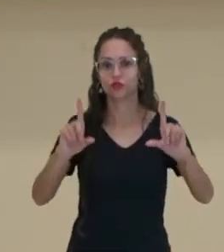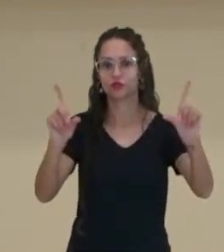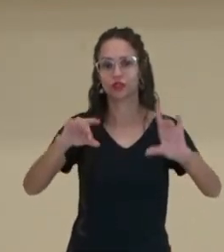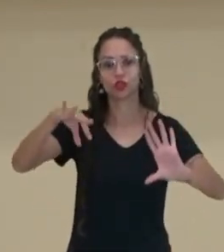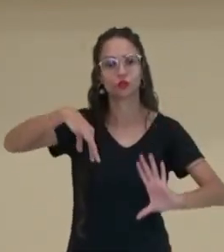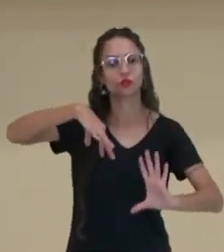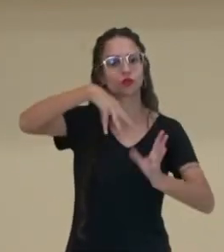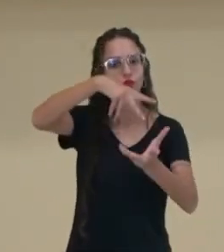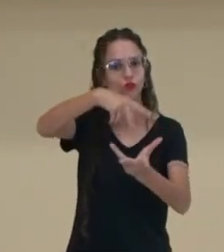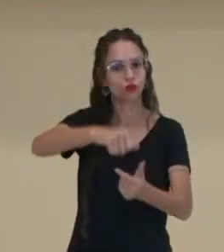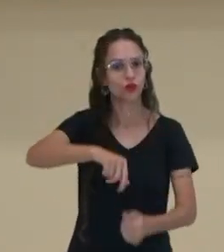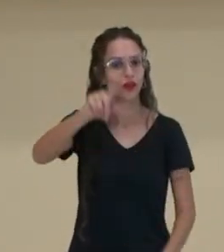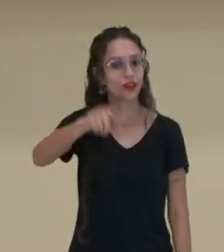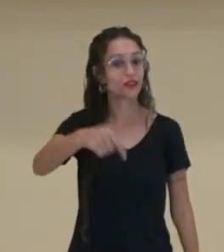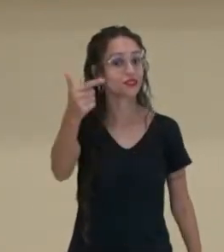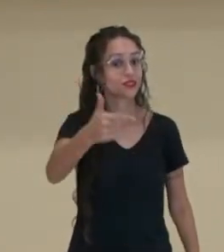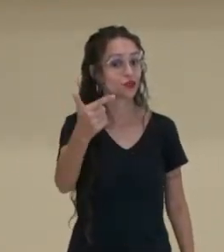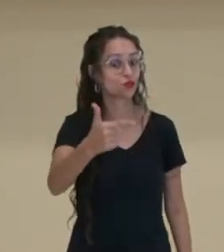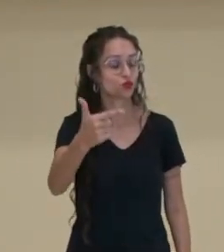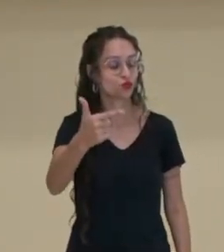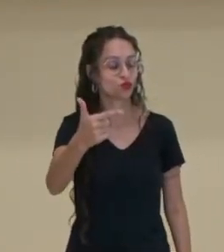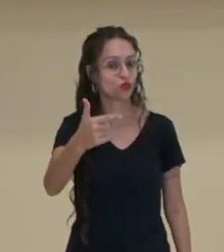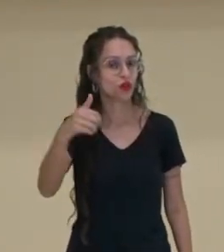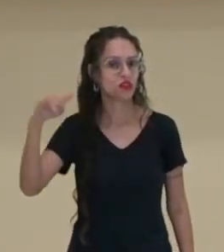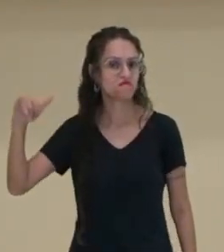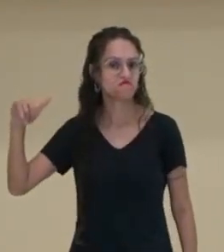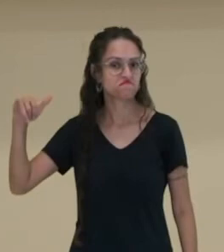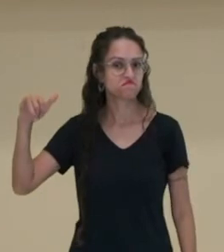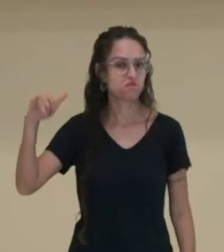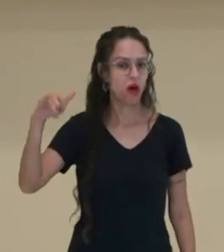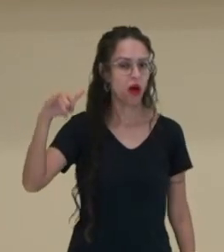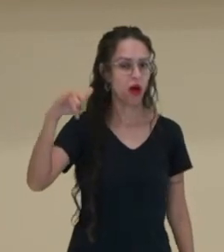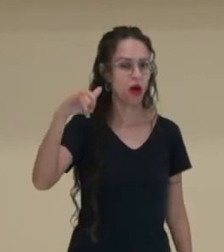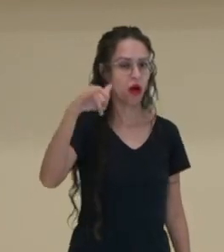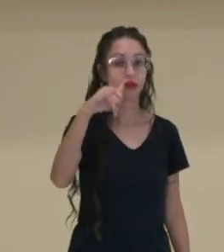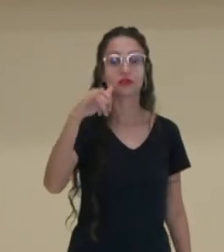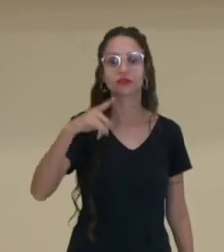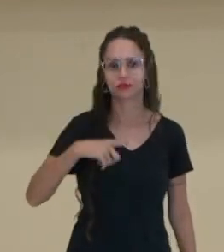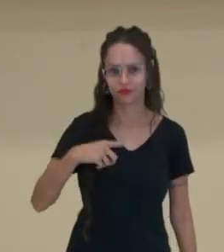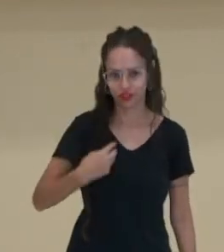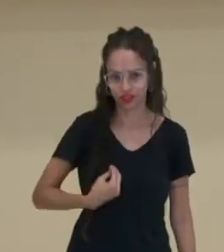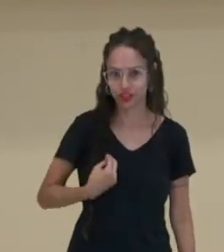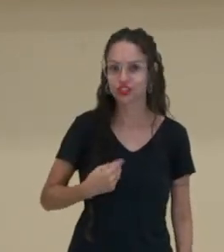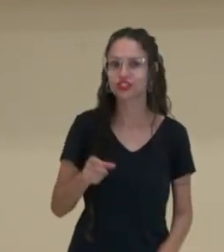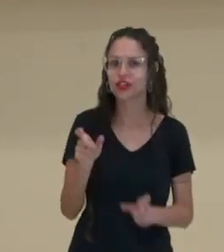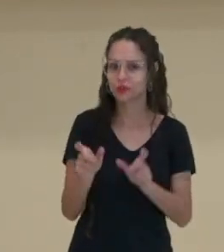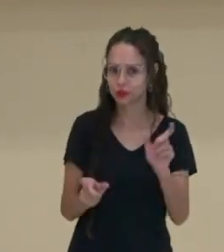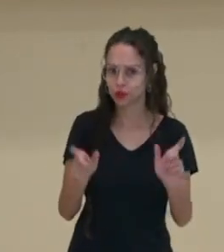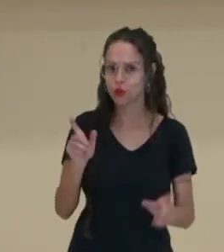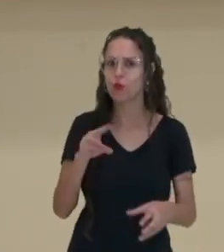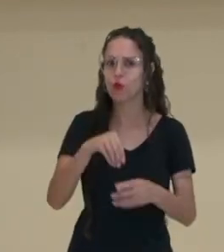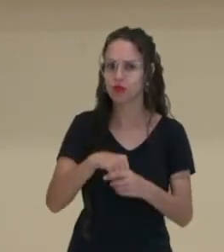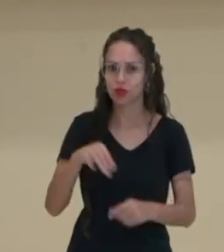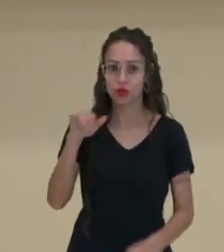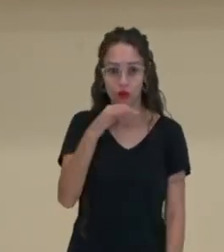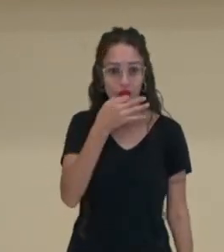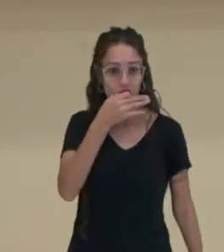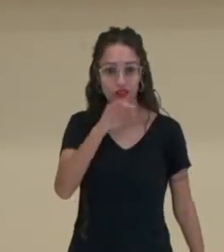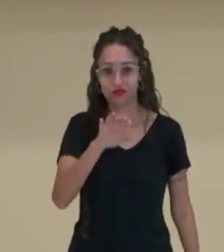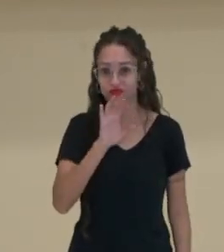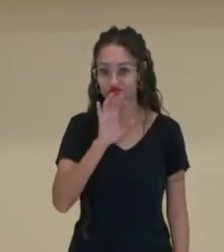mundo, era um segundo ataque de um avião com passageiros, olha só que situação horrível,